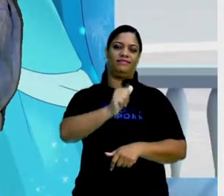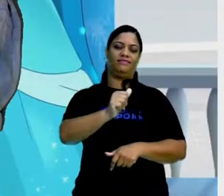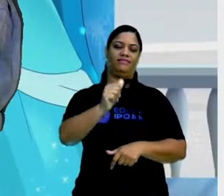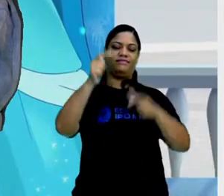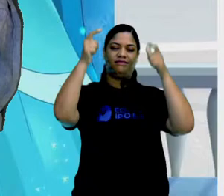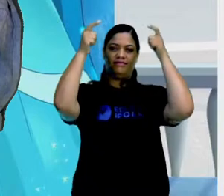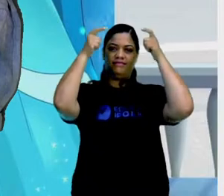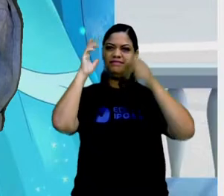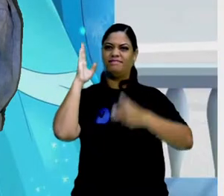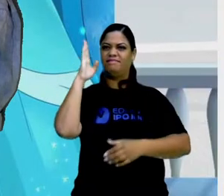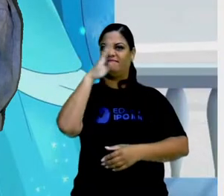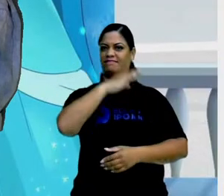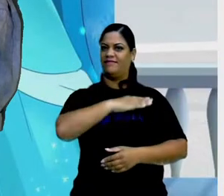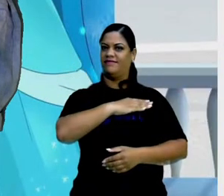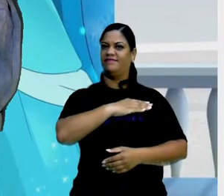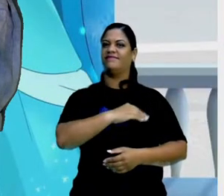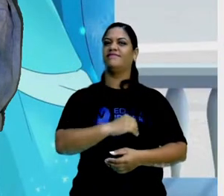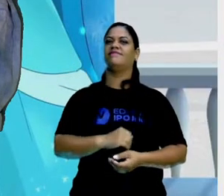Ai.